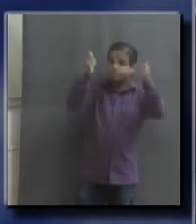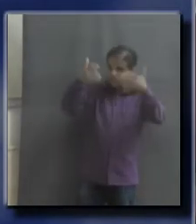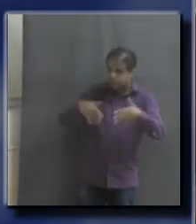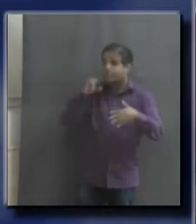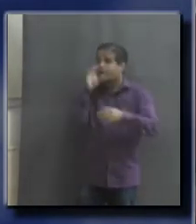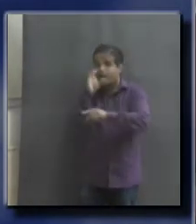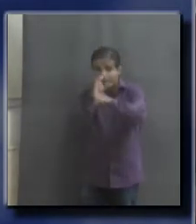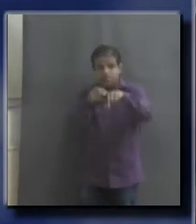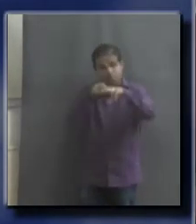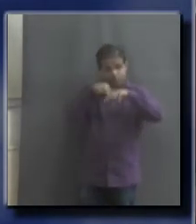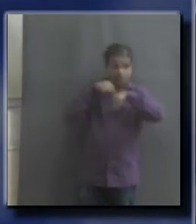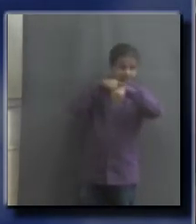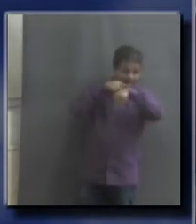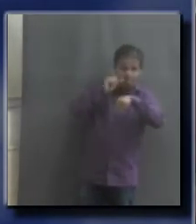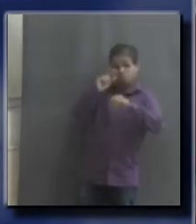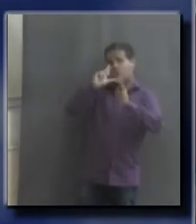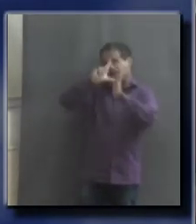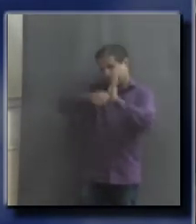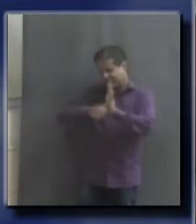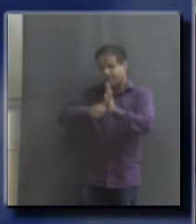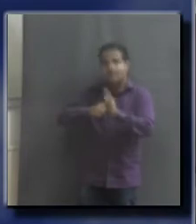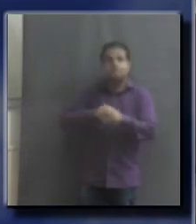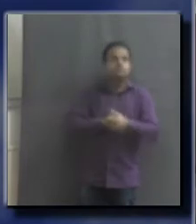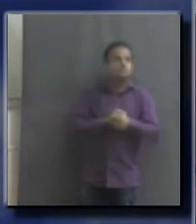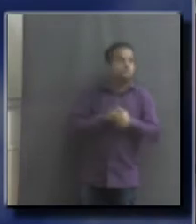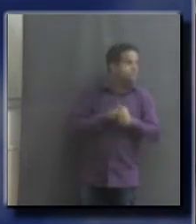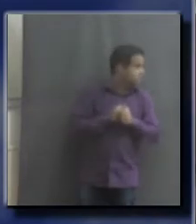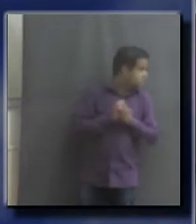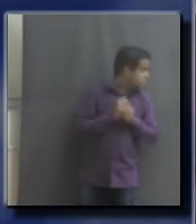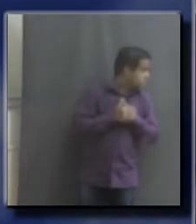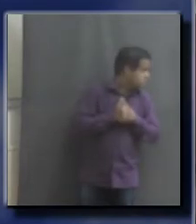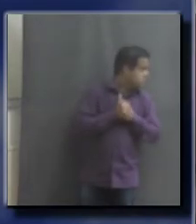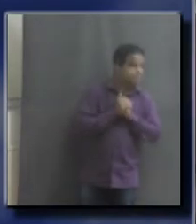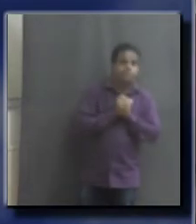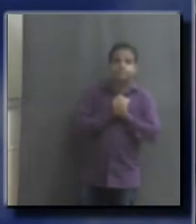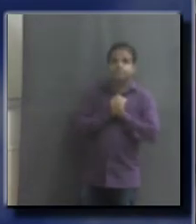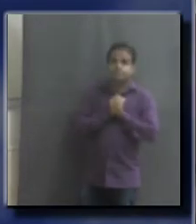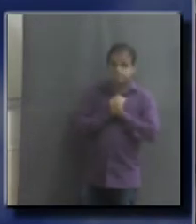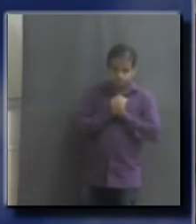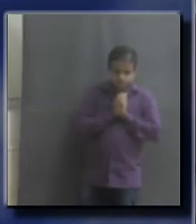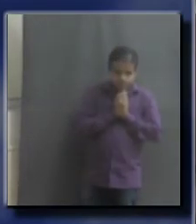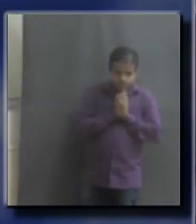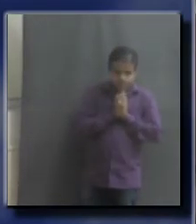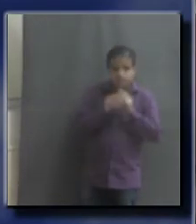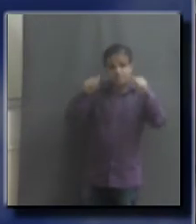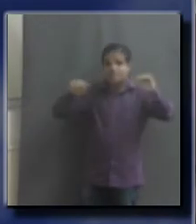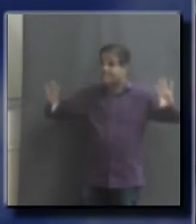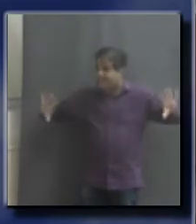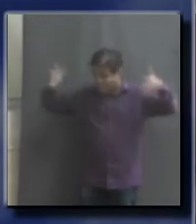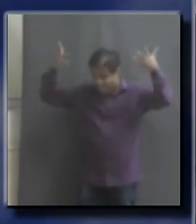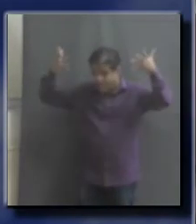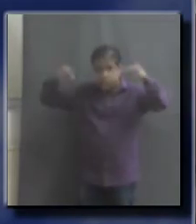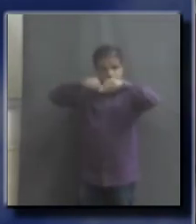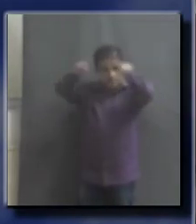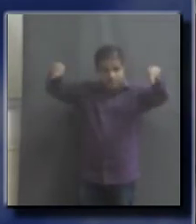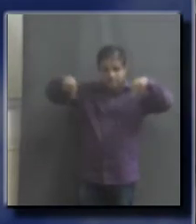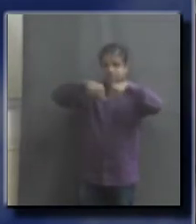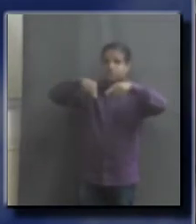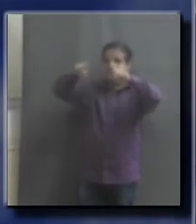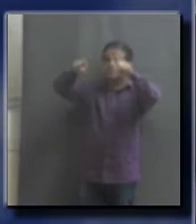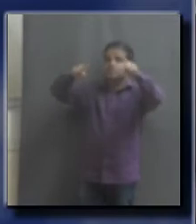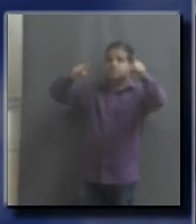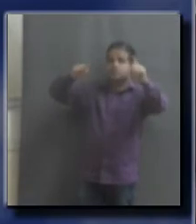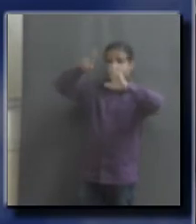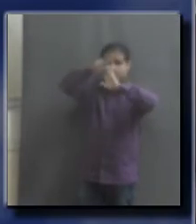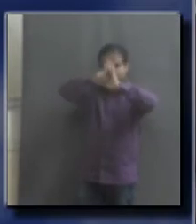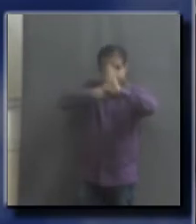até por conta do horário que a gente está atrasado, que esse evento das diretrizes,